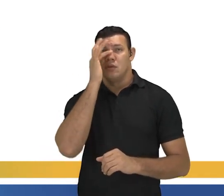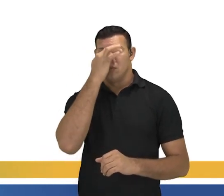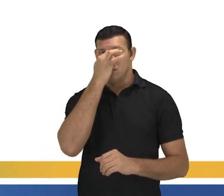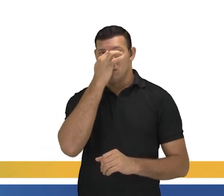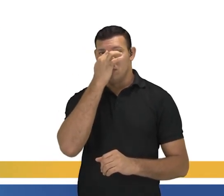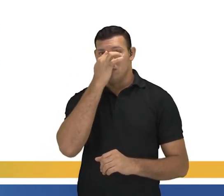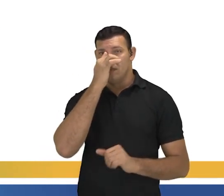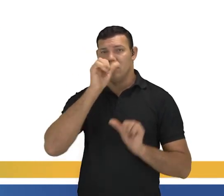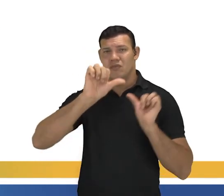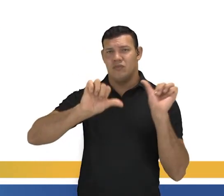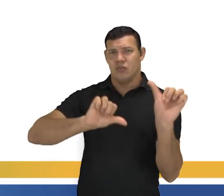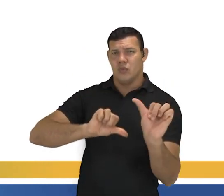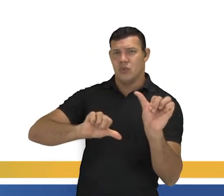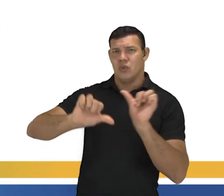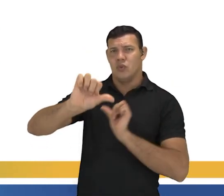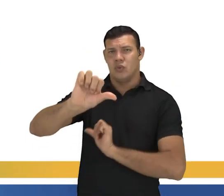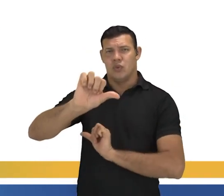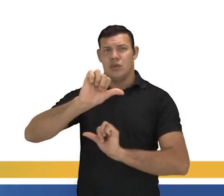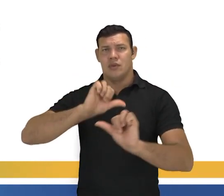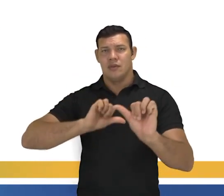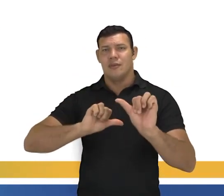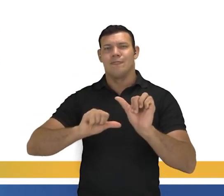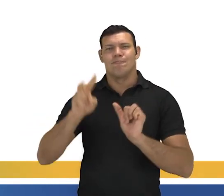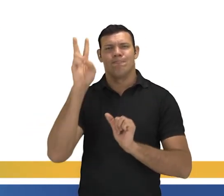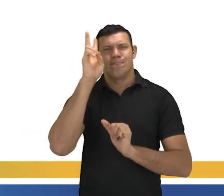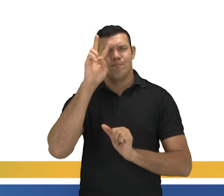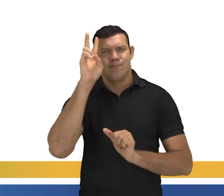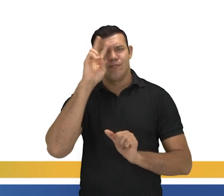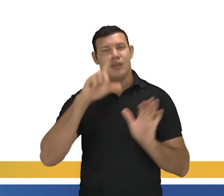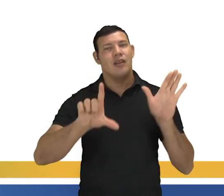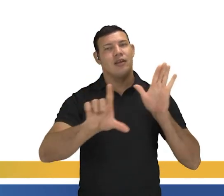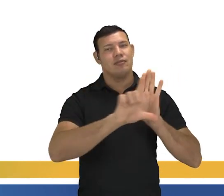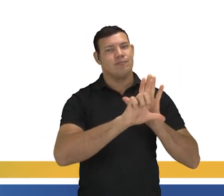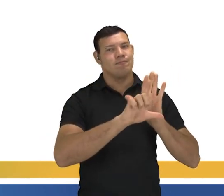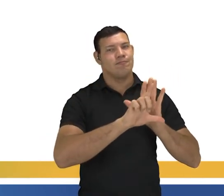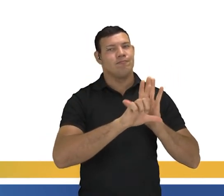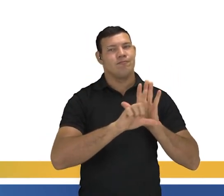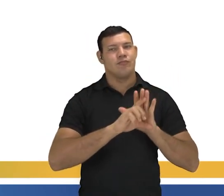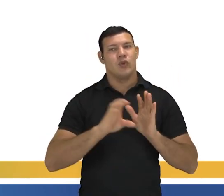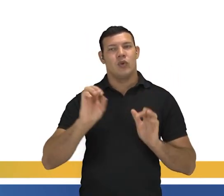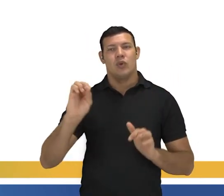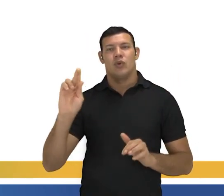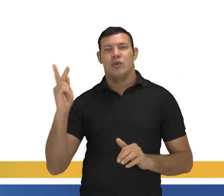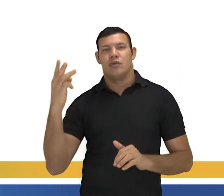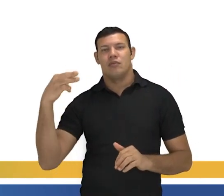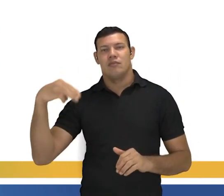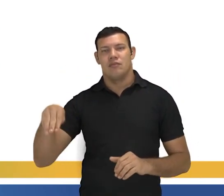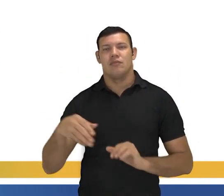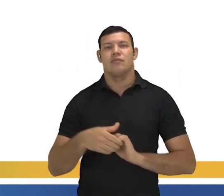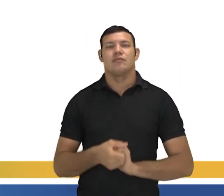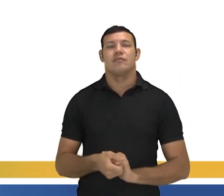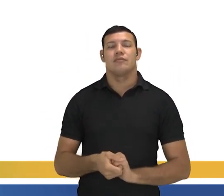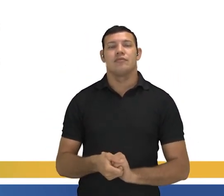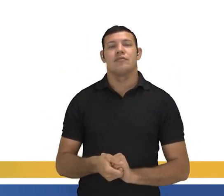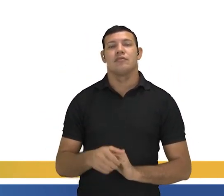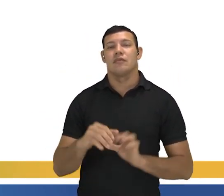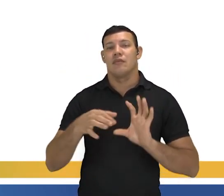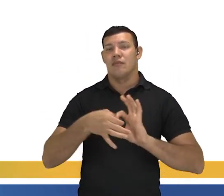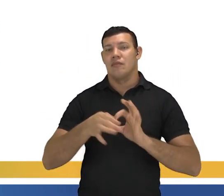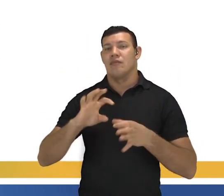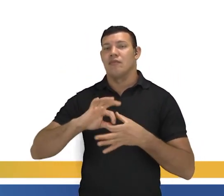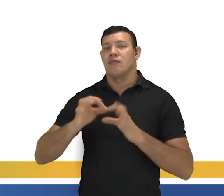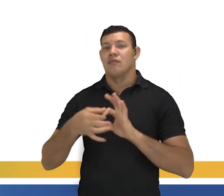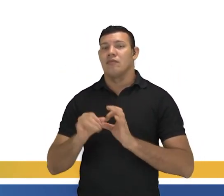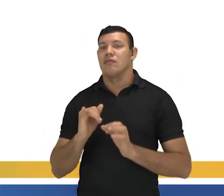desses resistores. Verdade também, é só você lembrar da primeira lei de Ohm, R igual a U sobre I. A corrente